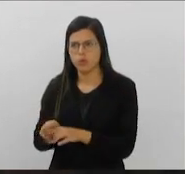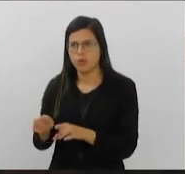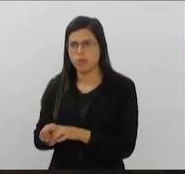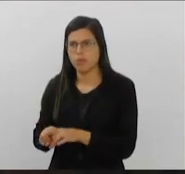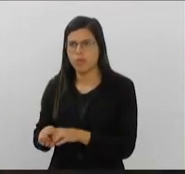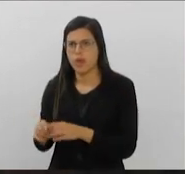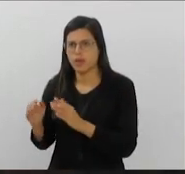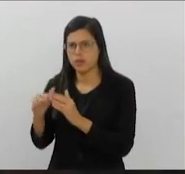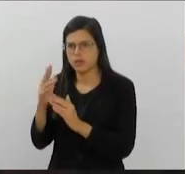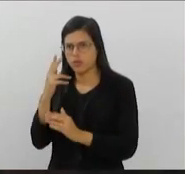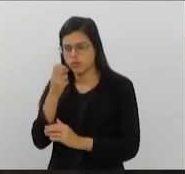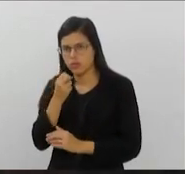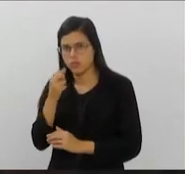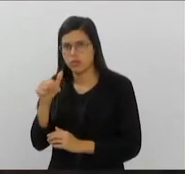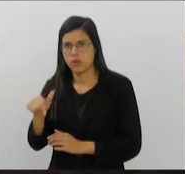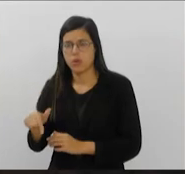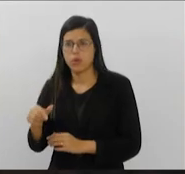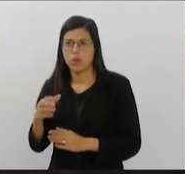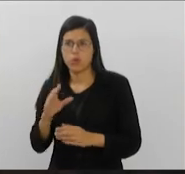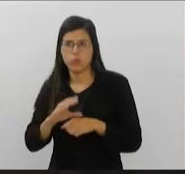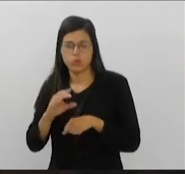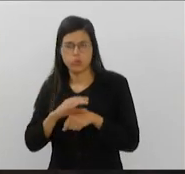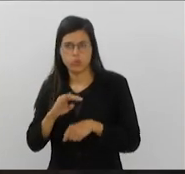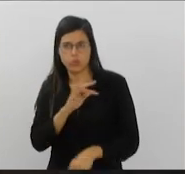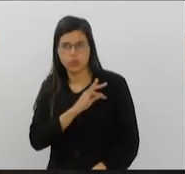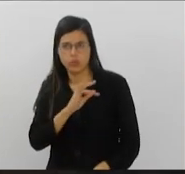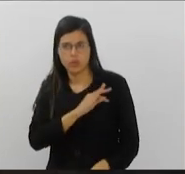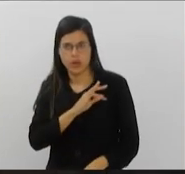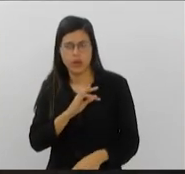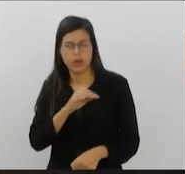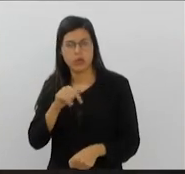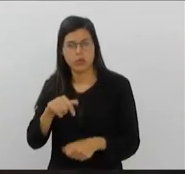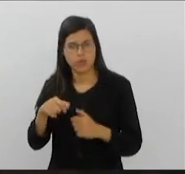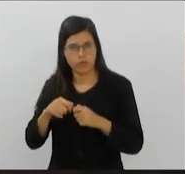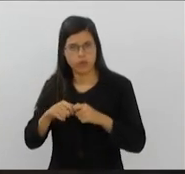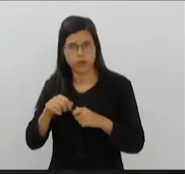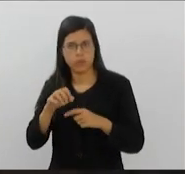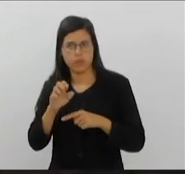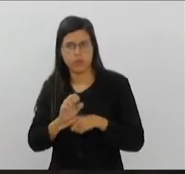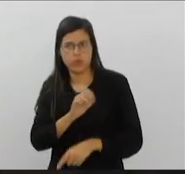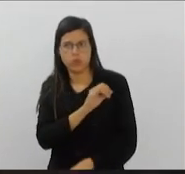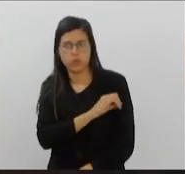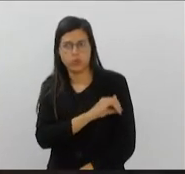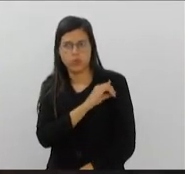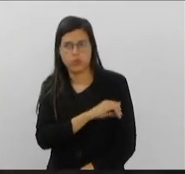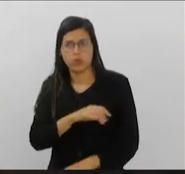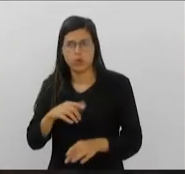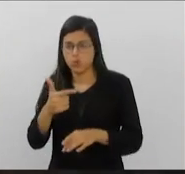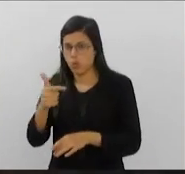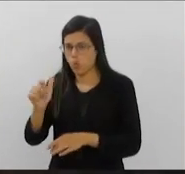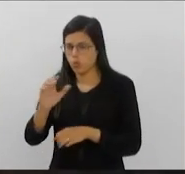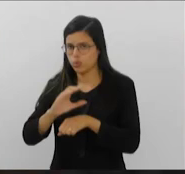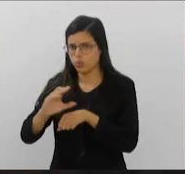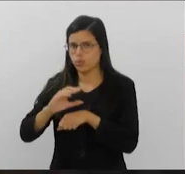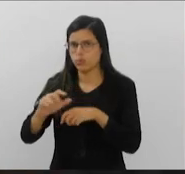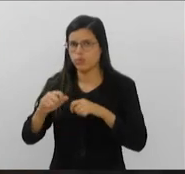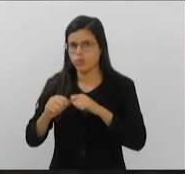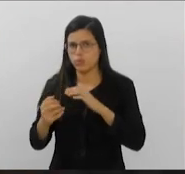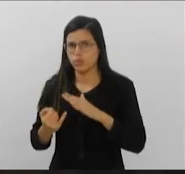técnicos promovidos pelo Estado do Rio de Janeiro e outros cursos também promovidos por órgãos